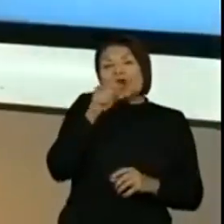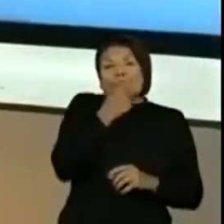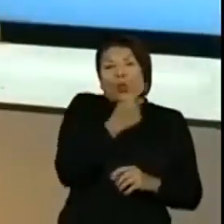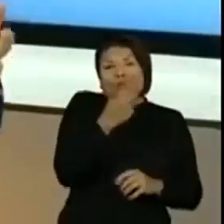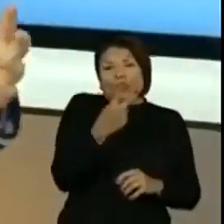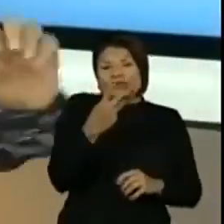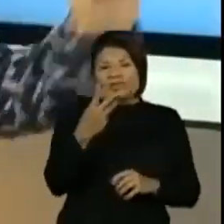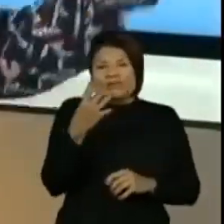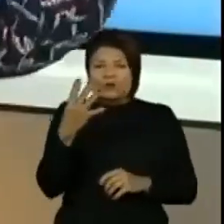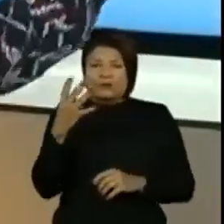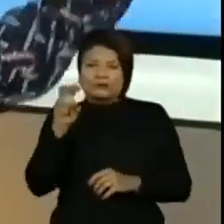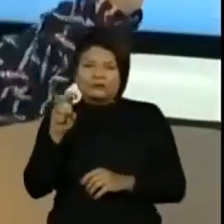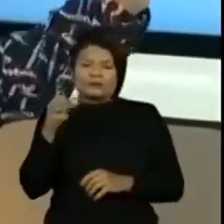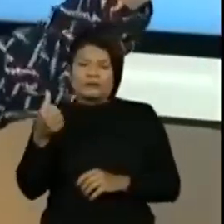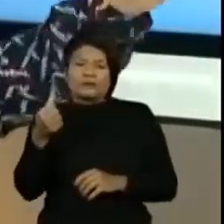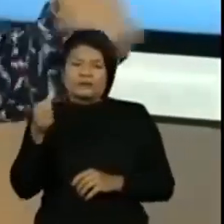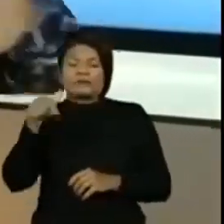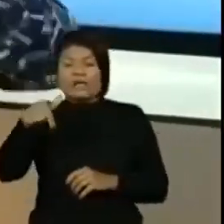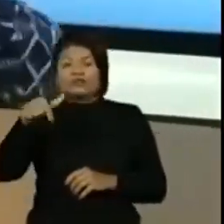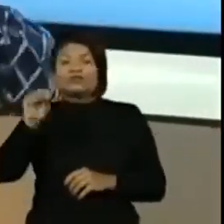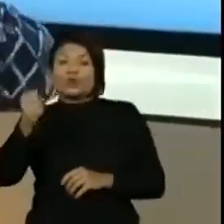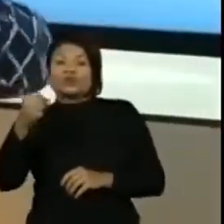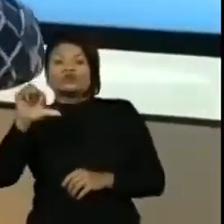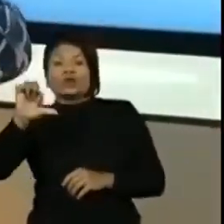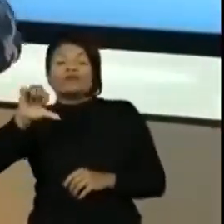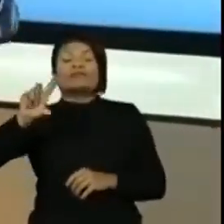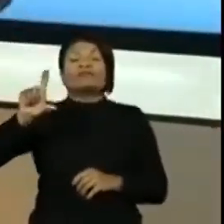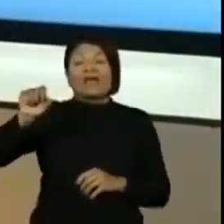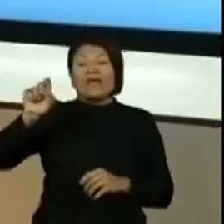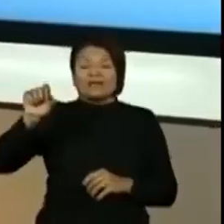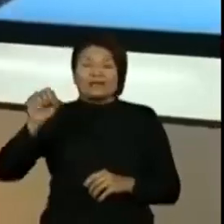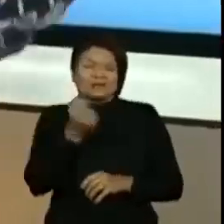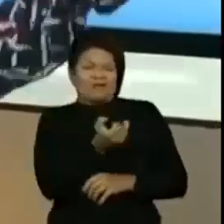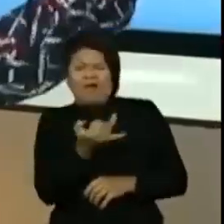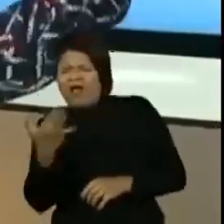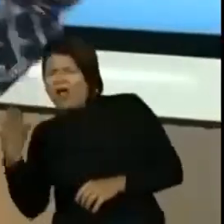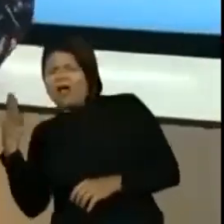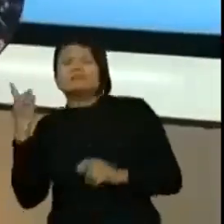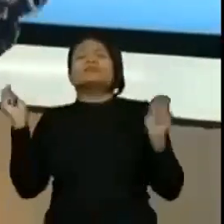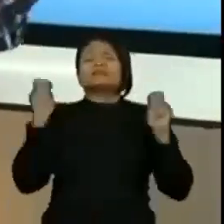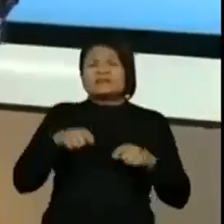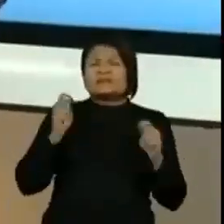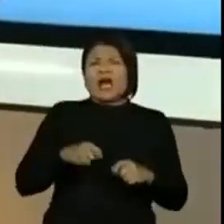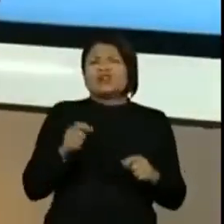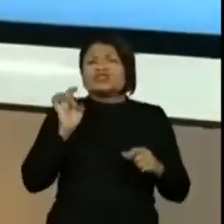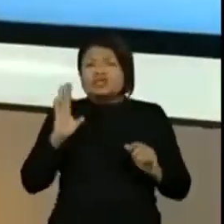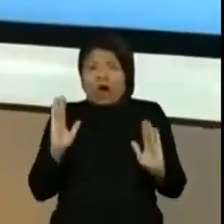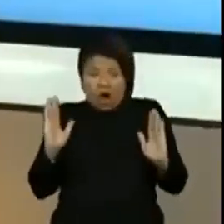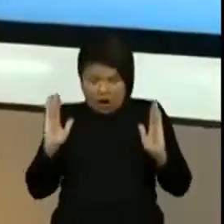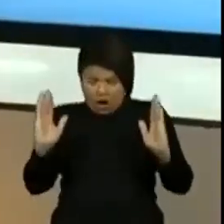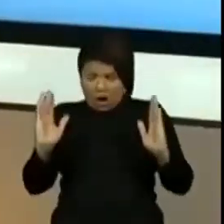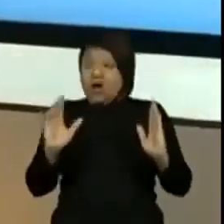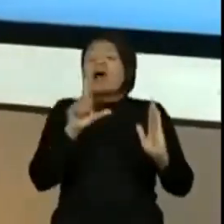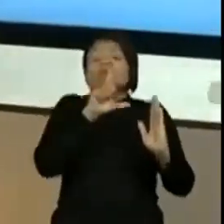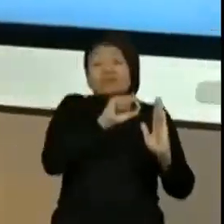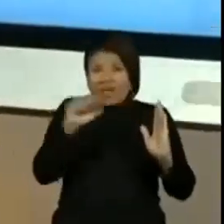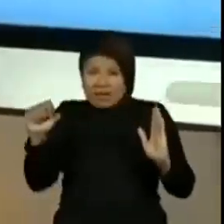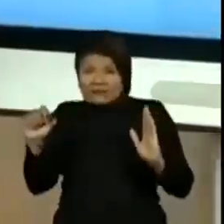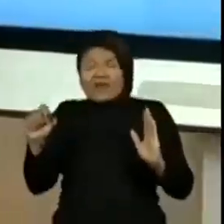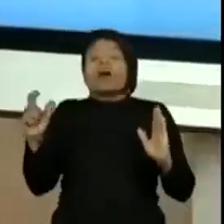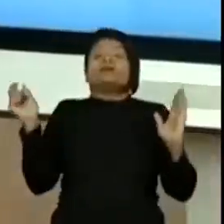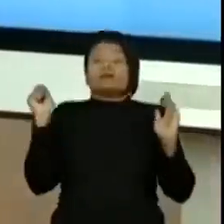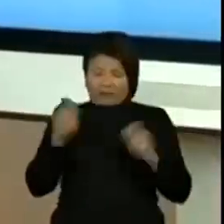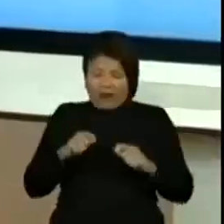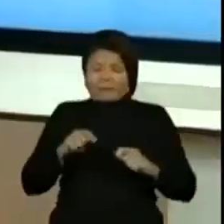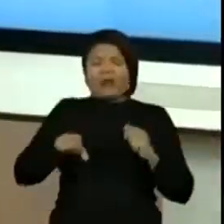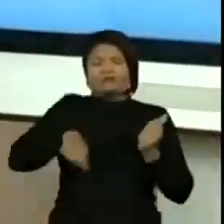com todos eles, apenas esses 10, nós podemos escrever uma porção de quantidades de numerais. Vamos